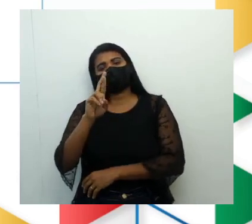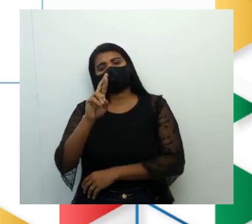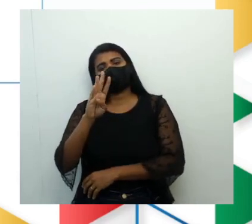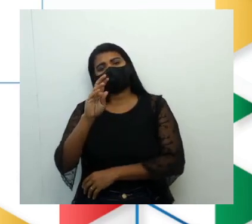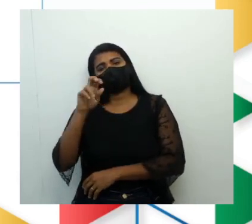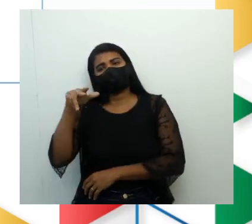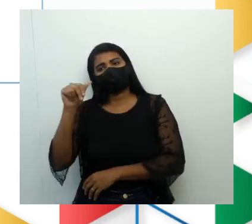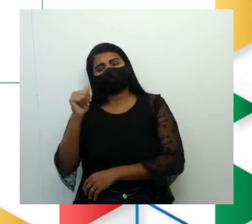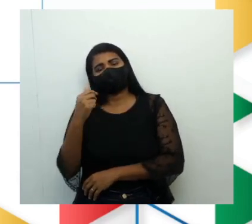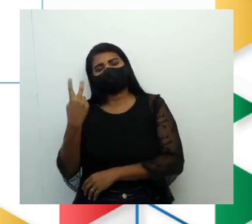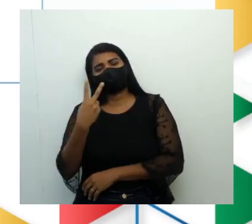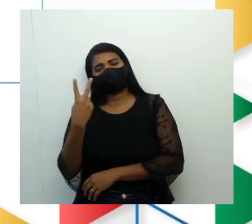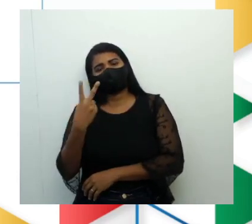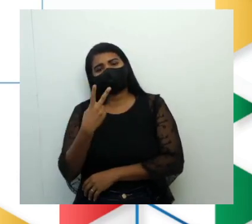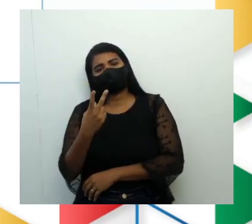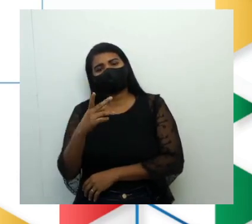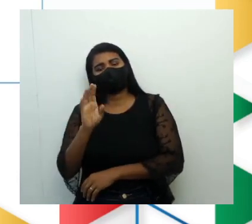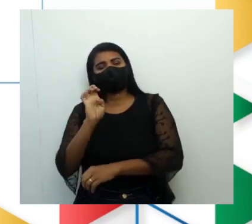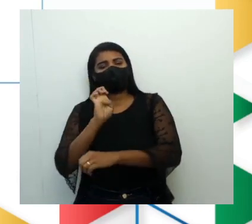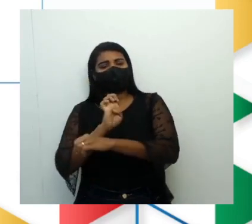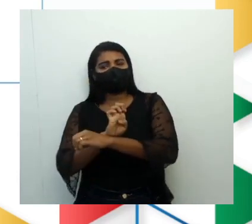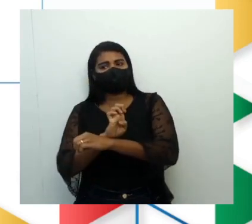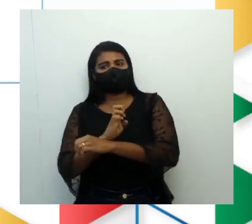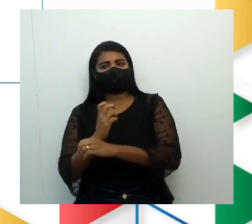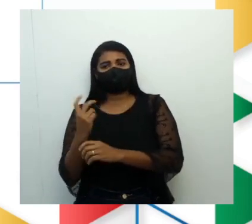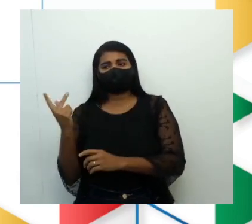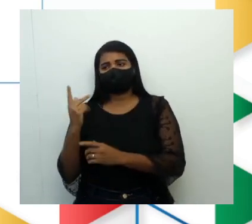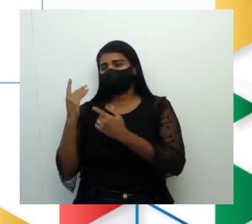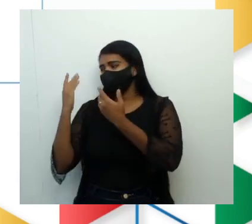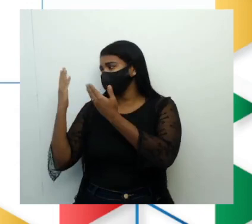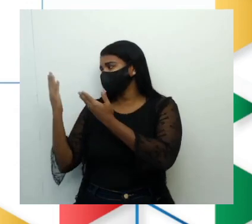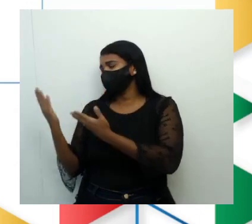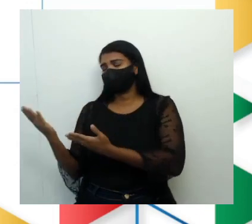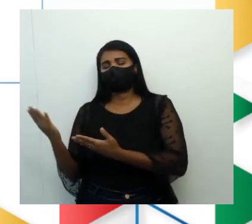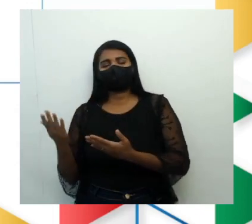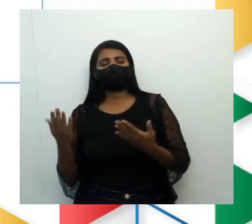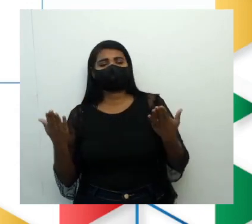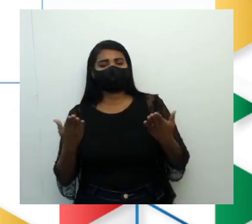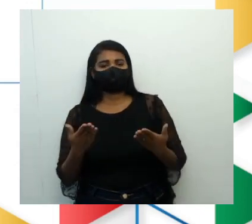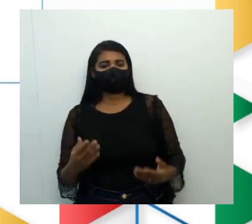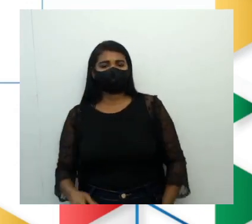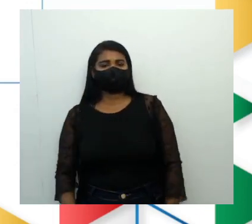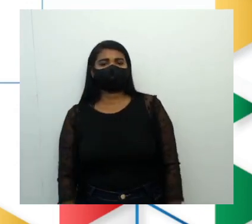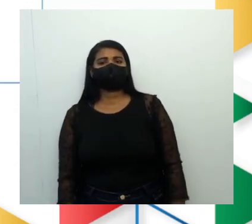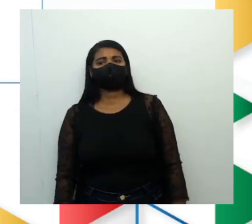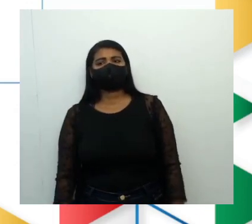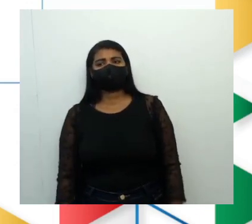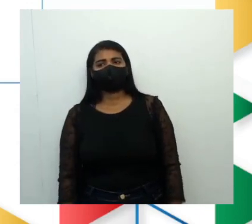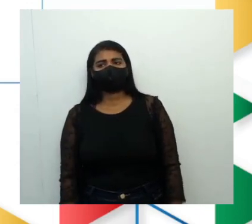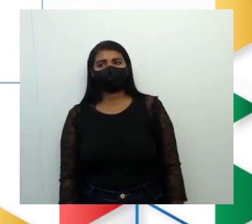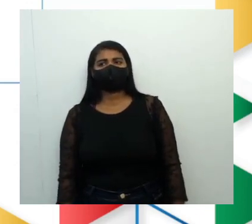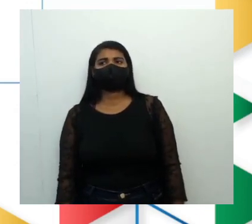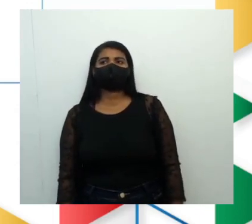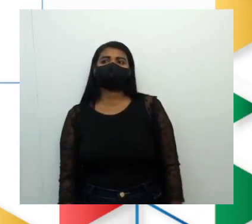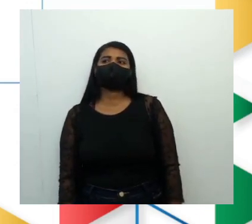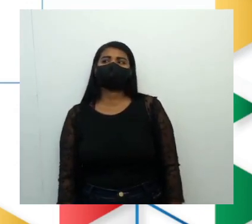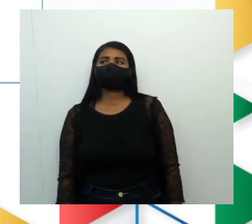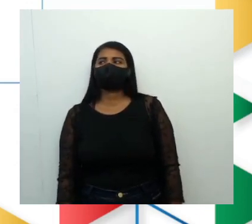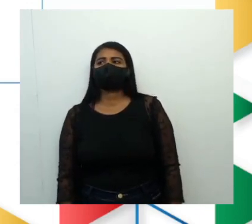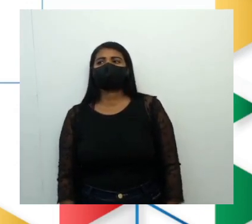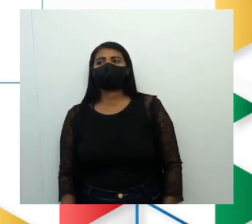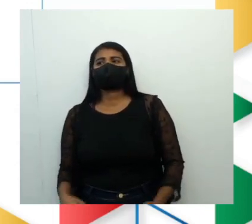os dois estados já começam a parecer mais parecido com o que é hoje, tá?